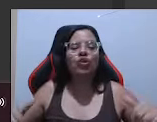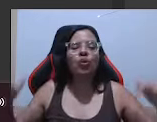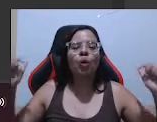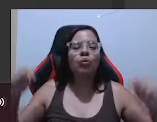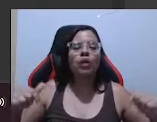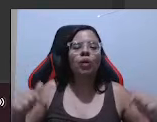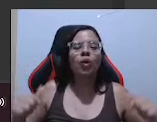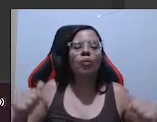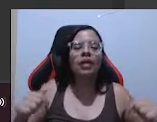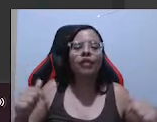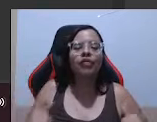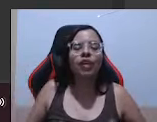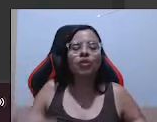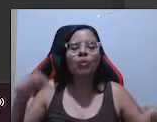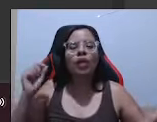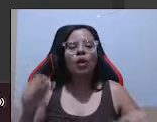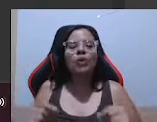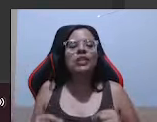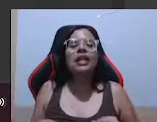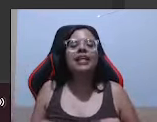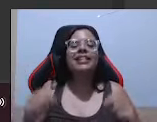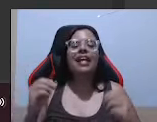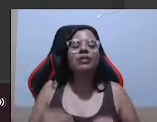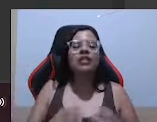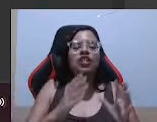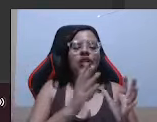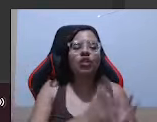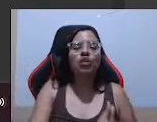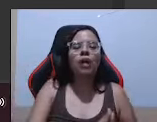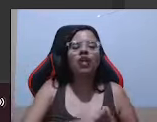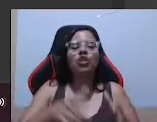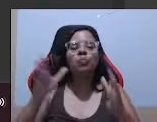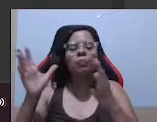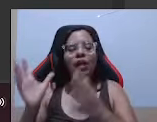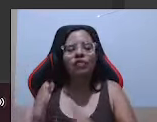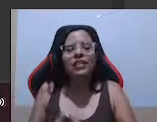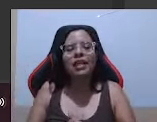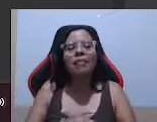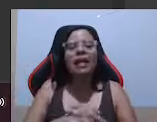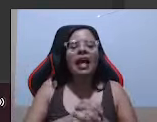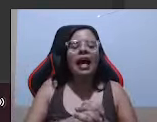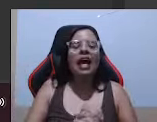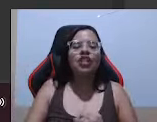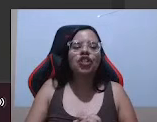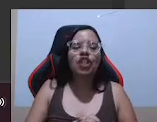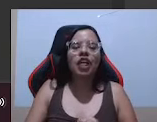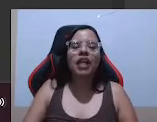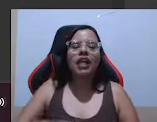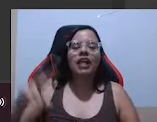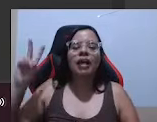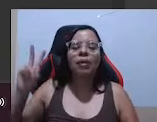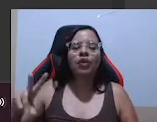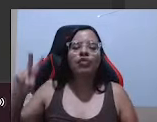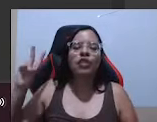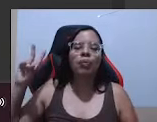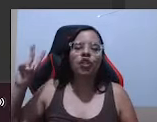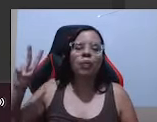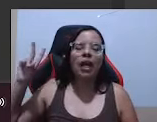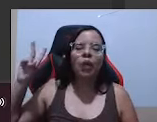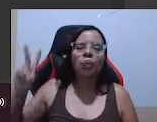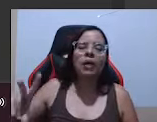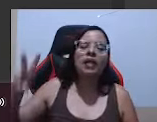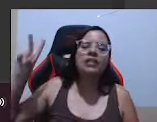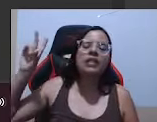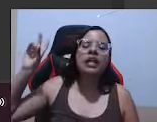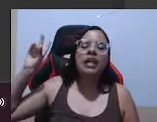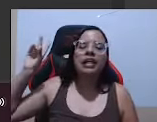do vídeo como também no comentário fixo os links lá do site da Hotmart para você adquirir. Lembrando que você pode